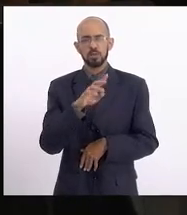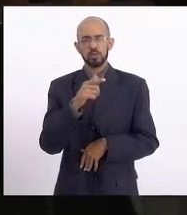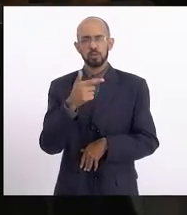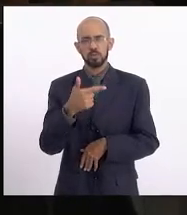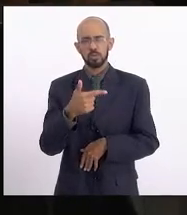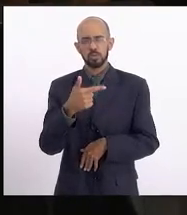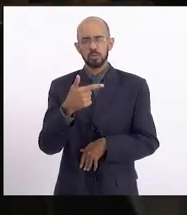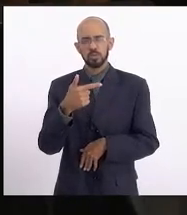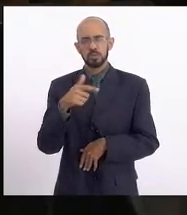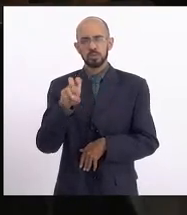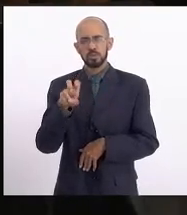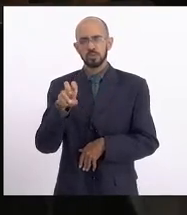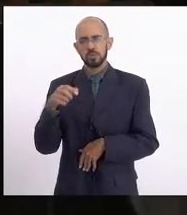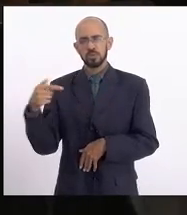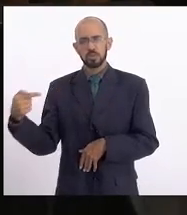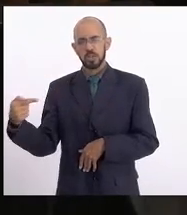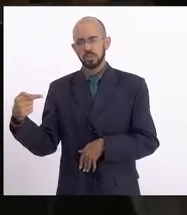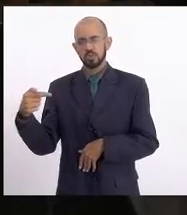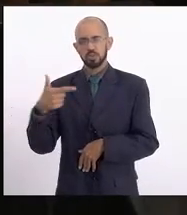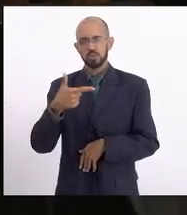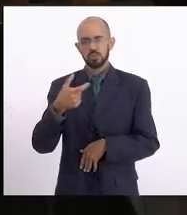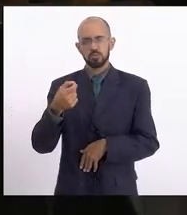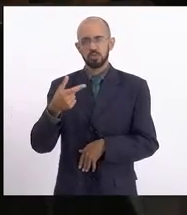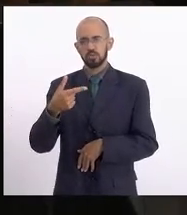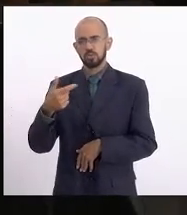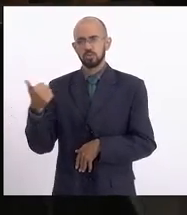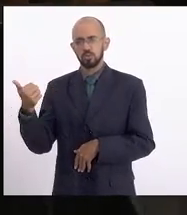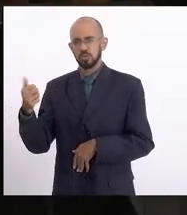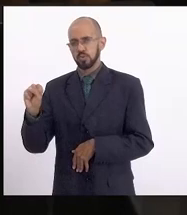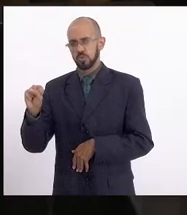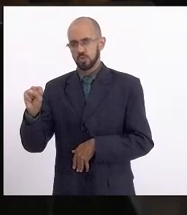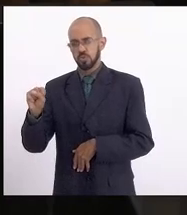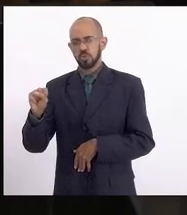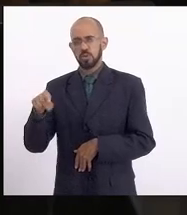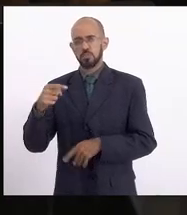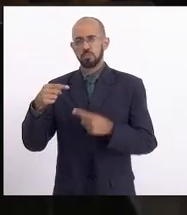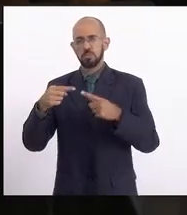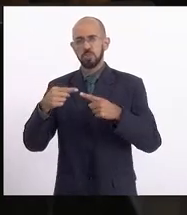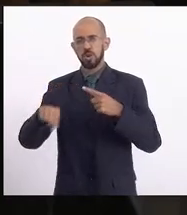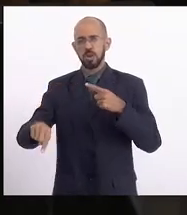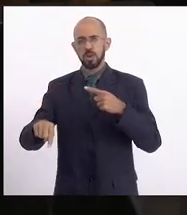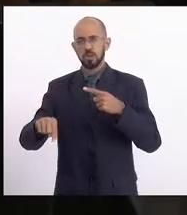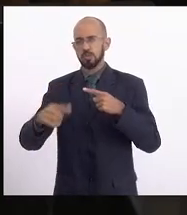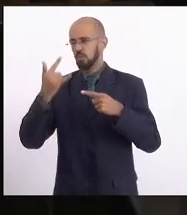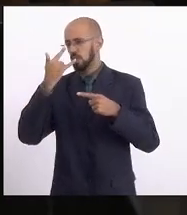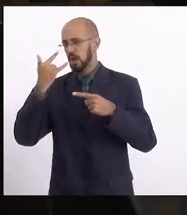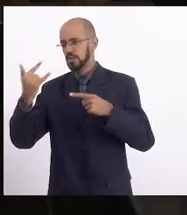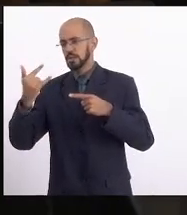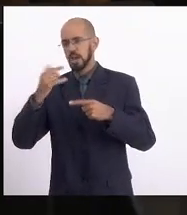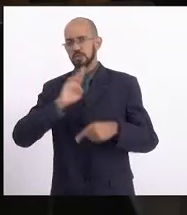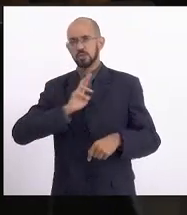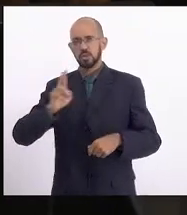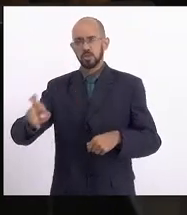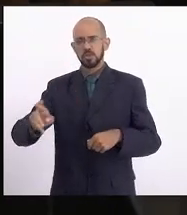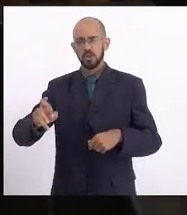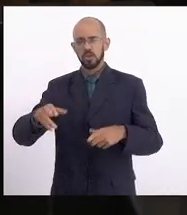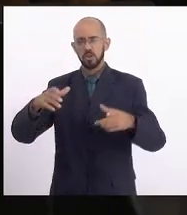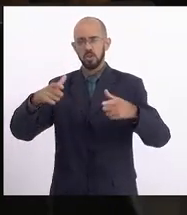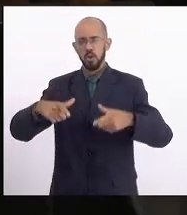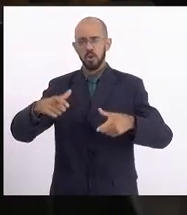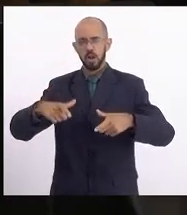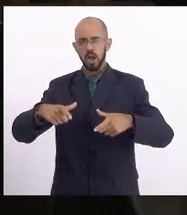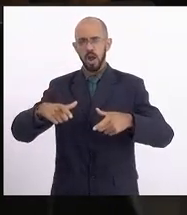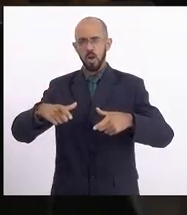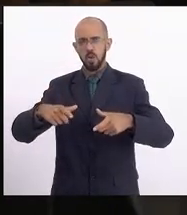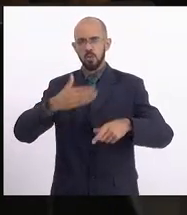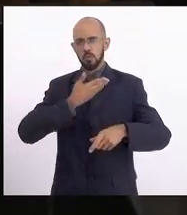4257 de 2018, que proíbe o assédio religioso em ambientes públicos e privados no Estado